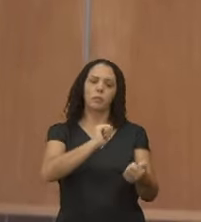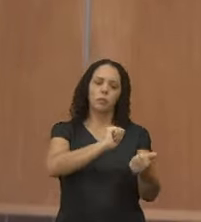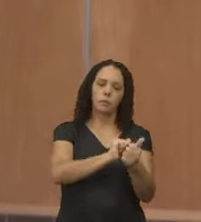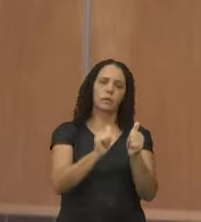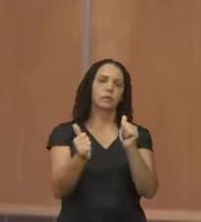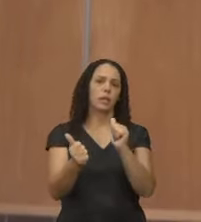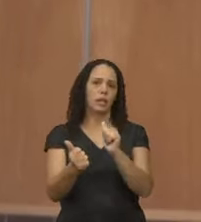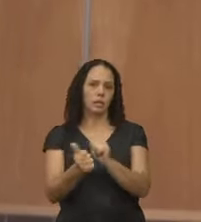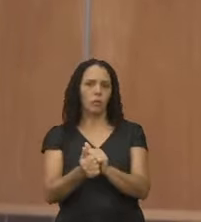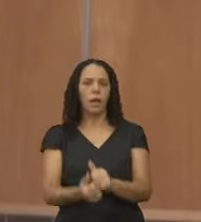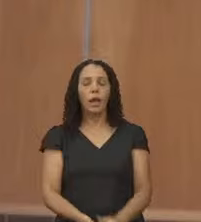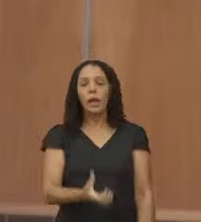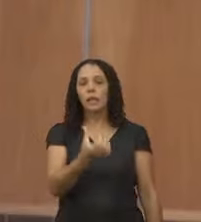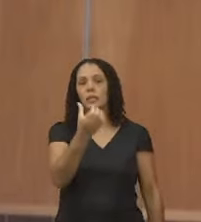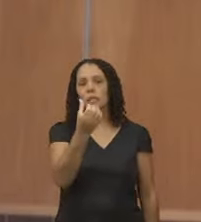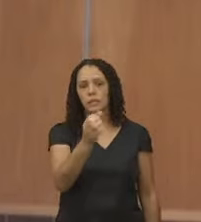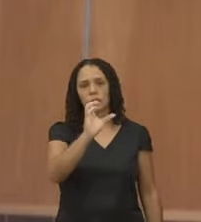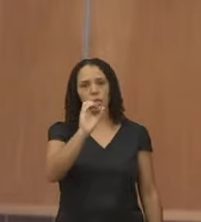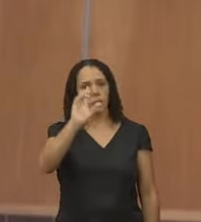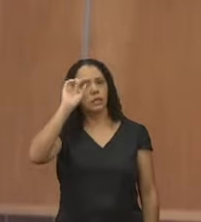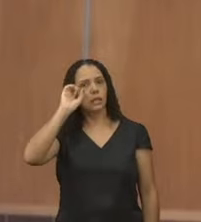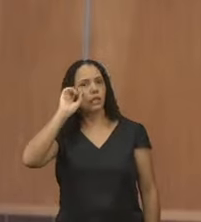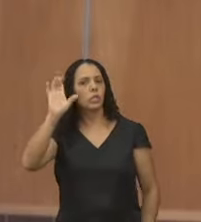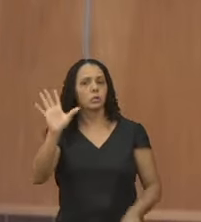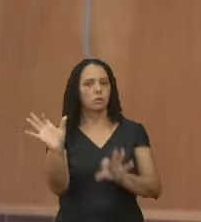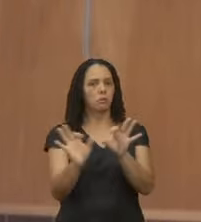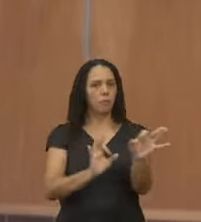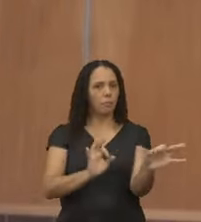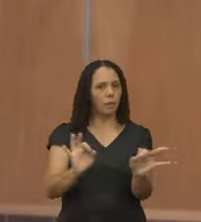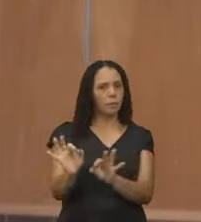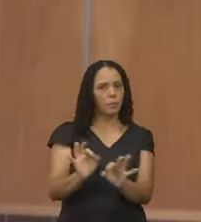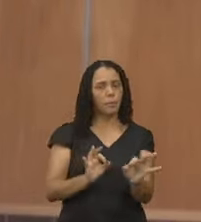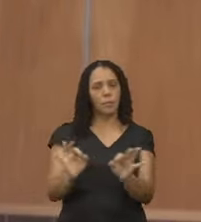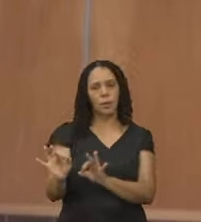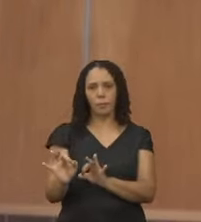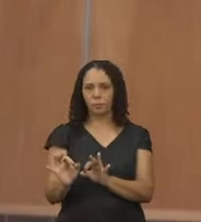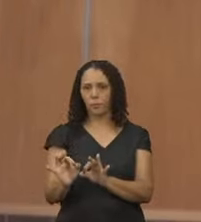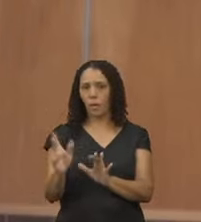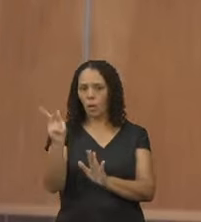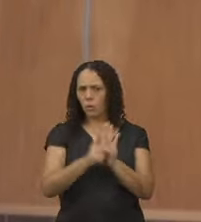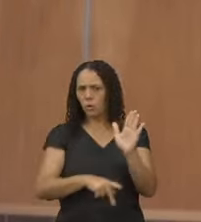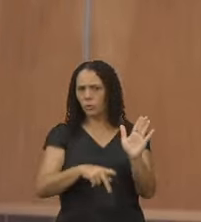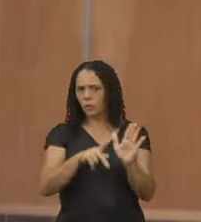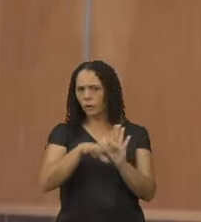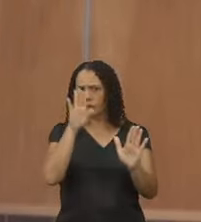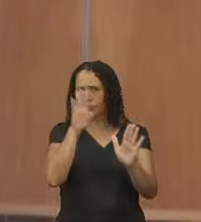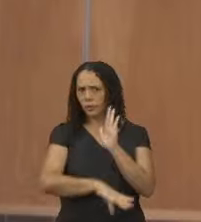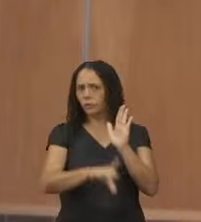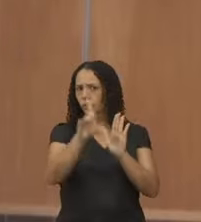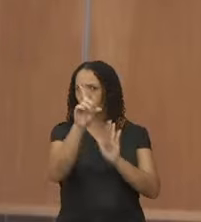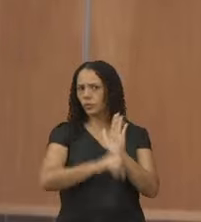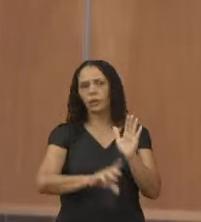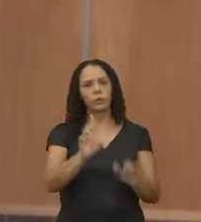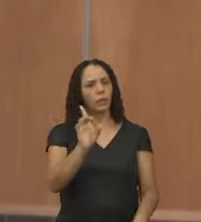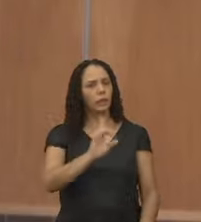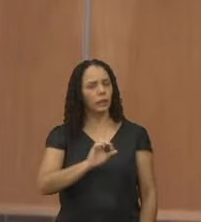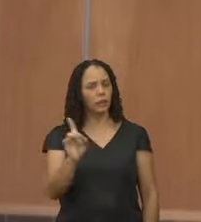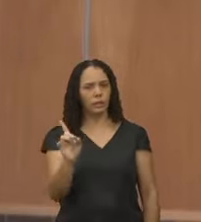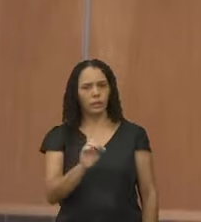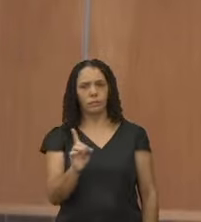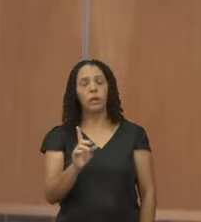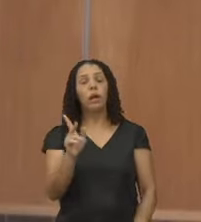seja 60 dias para fazer adequação, né? Esse projeto não está tirando o direito de ninguém, pelo contrário, que a gente está